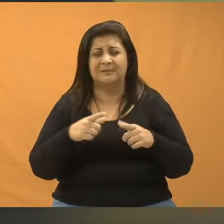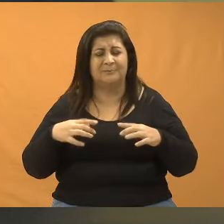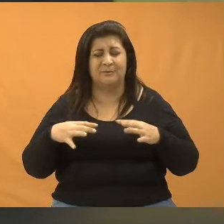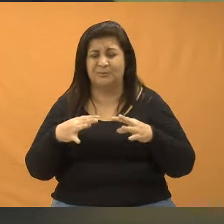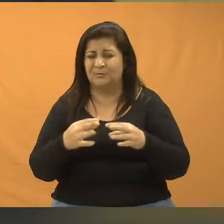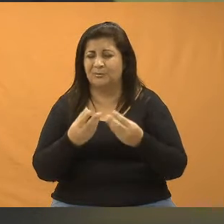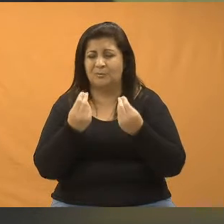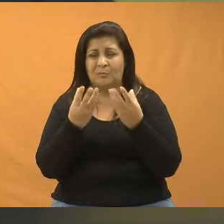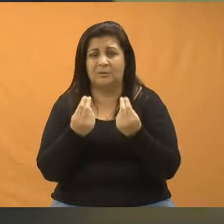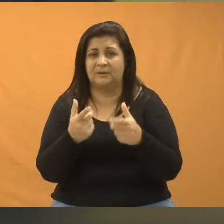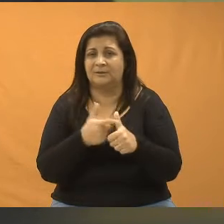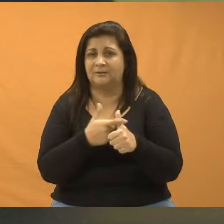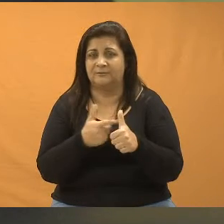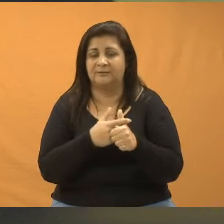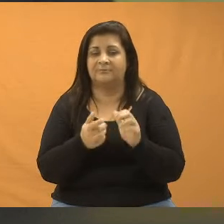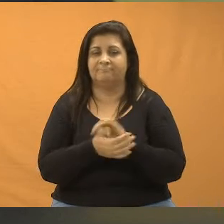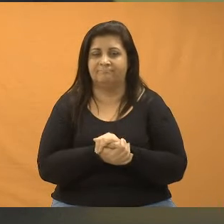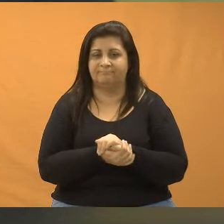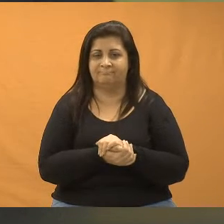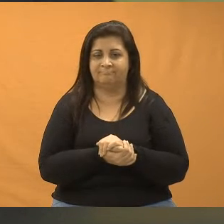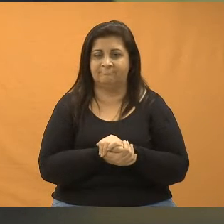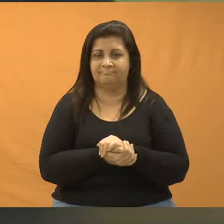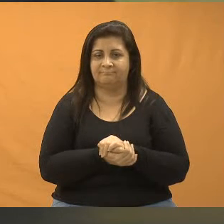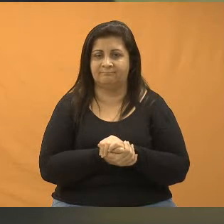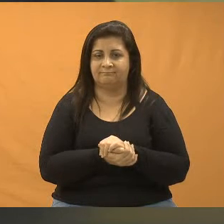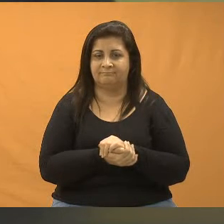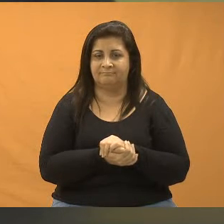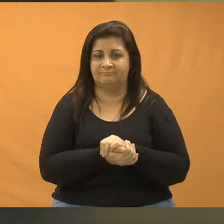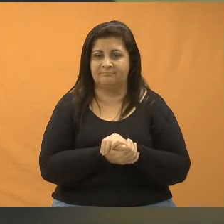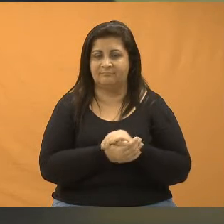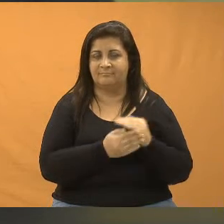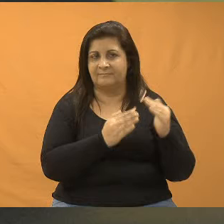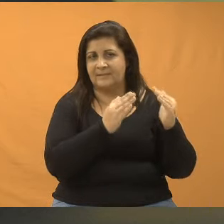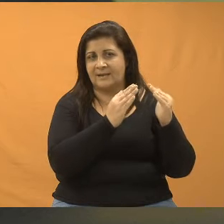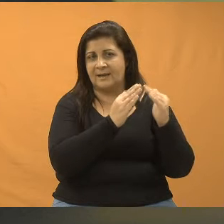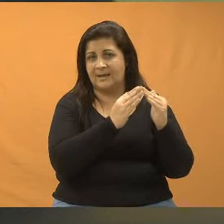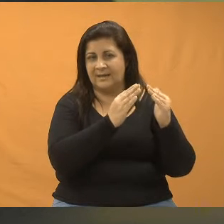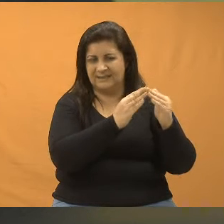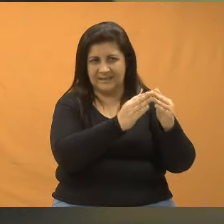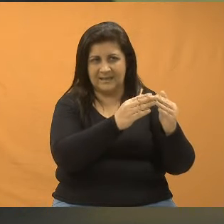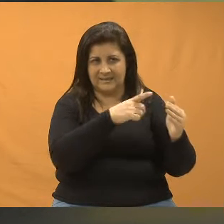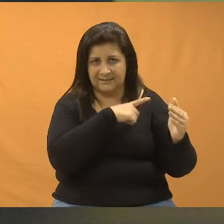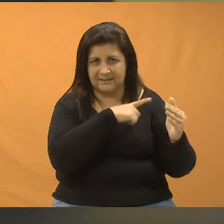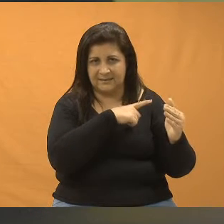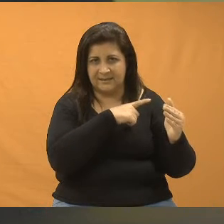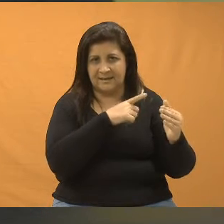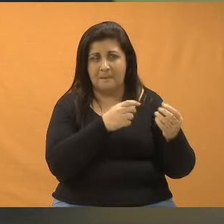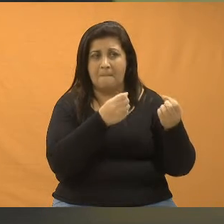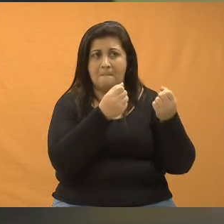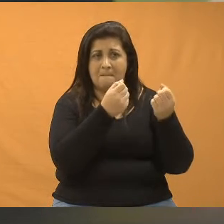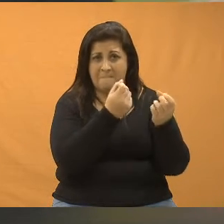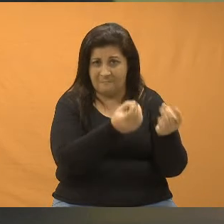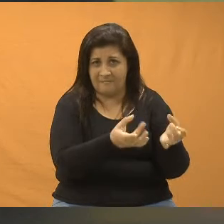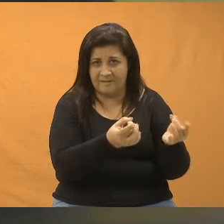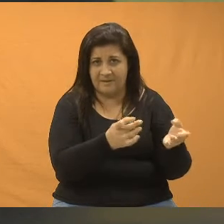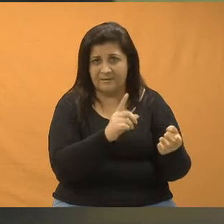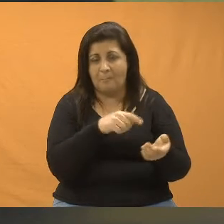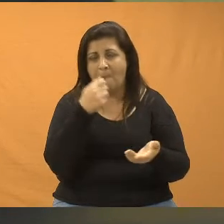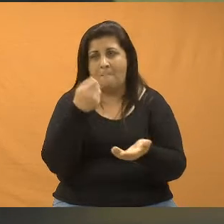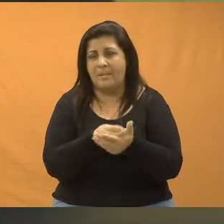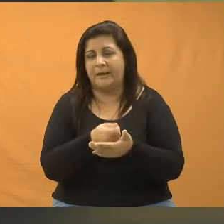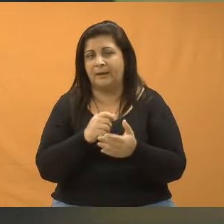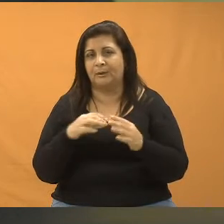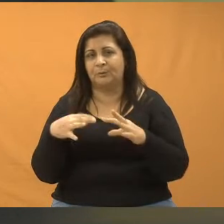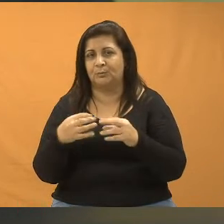né? Esses bens não liquidam nem 30% das dívidas, tem 20% aí que é